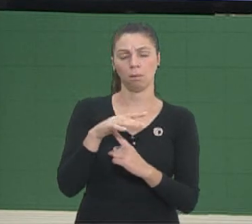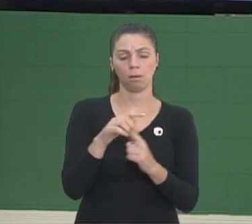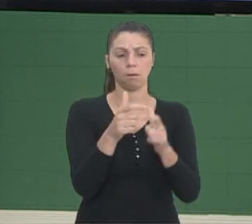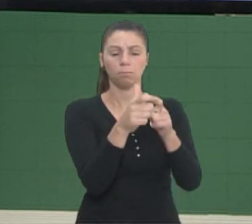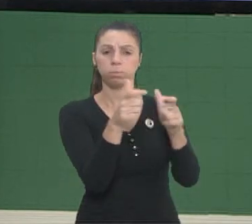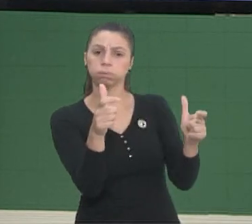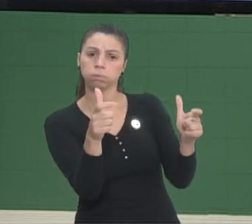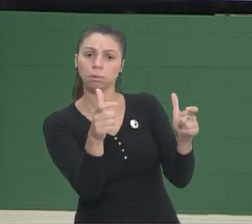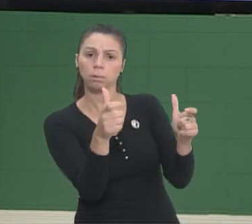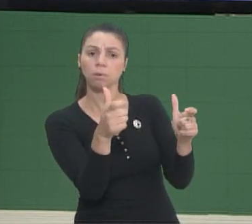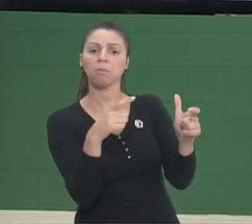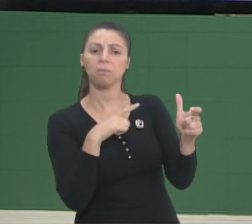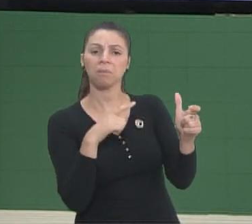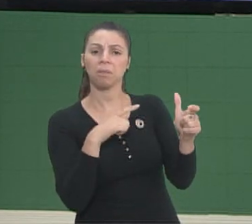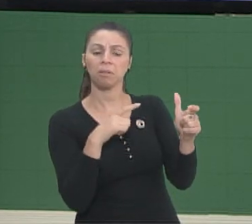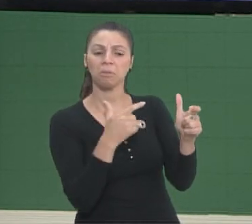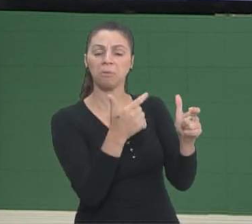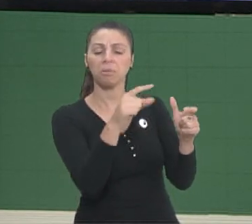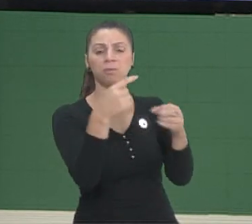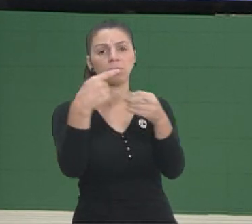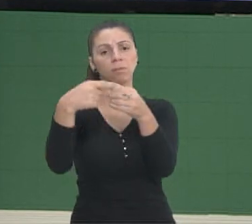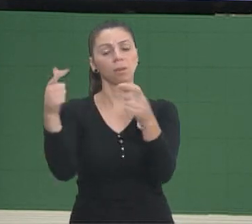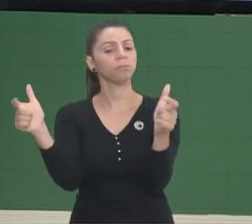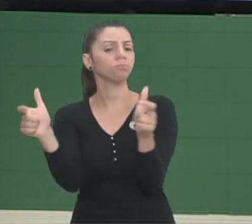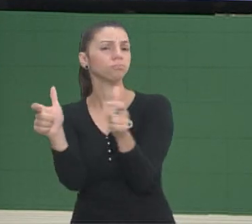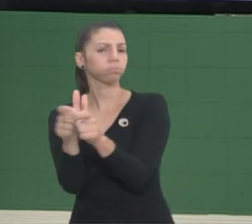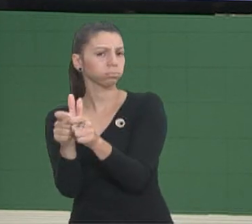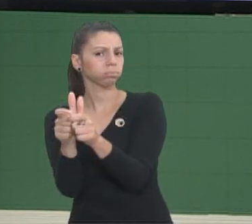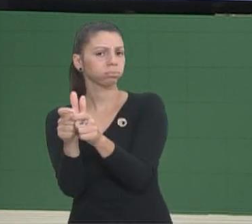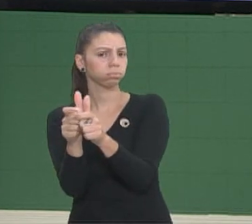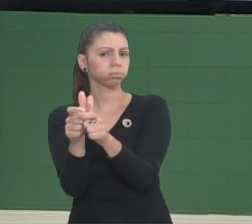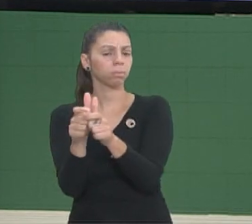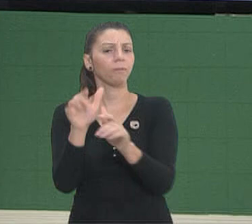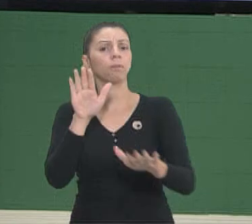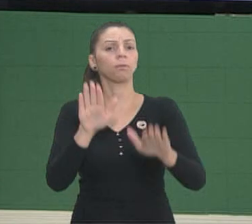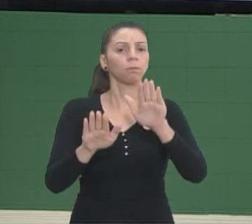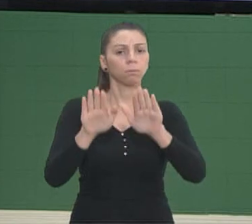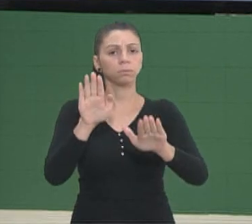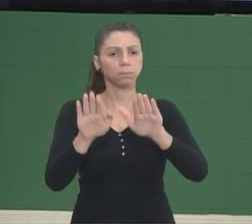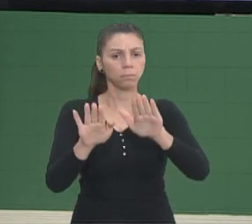maiores, superiores, outras menores.